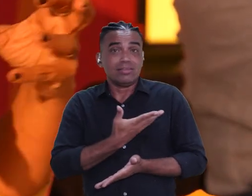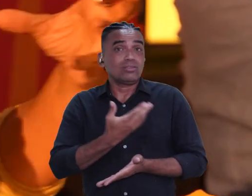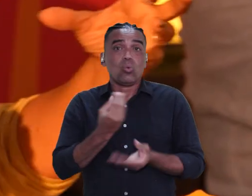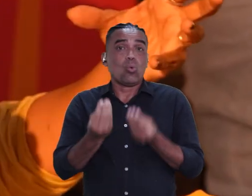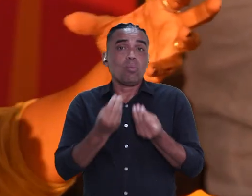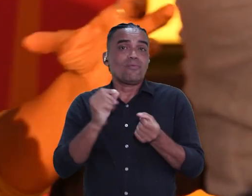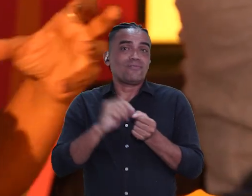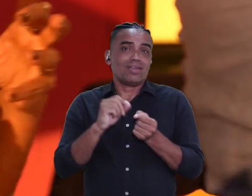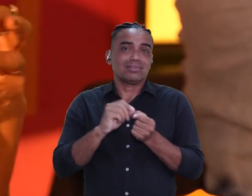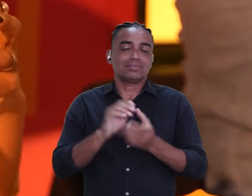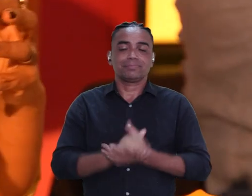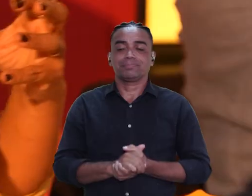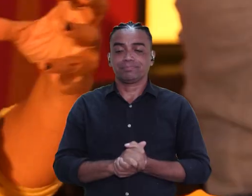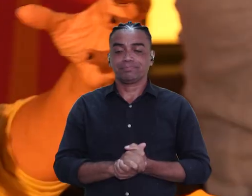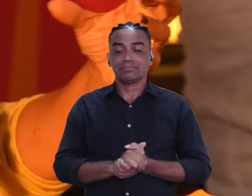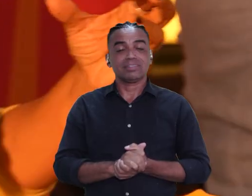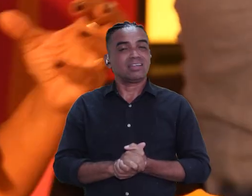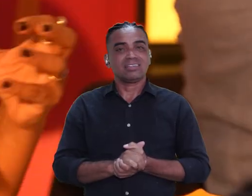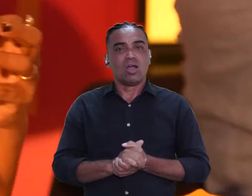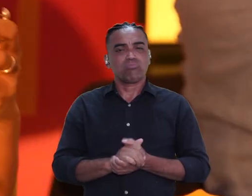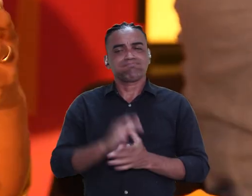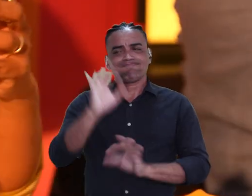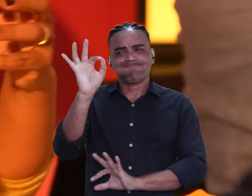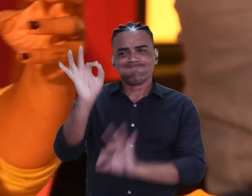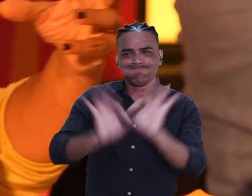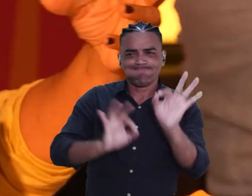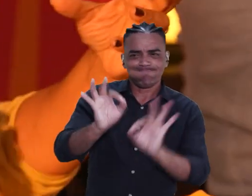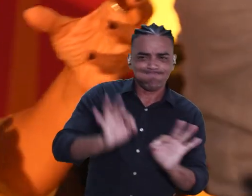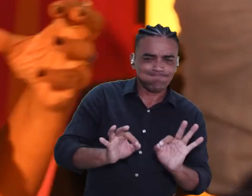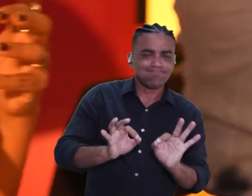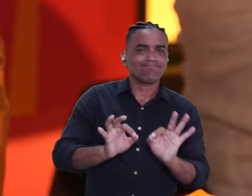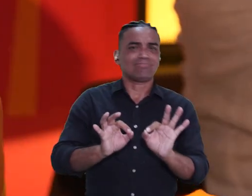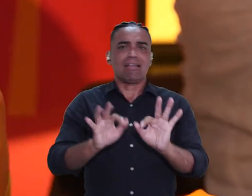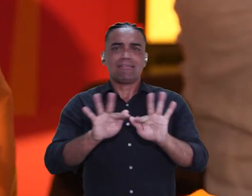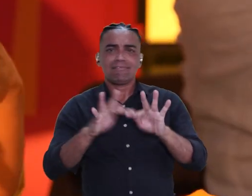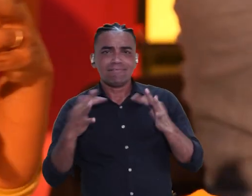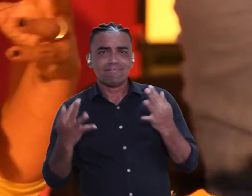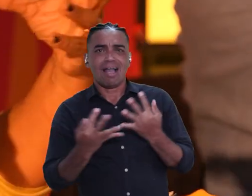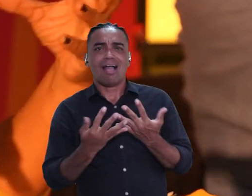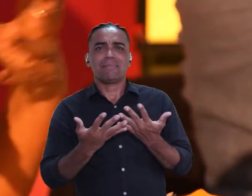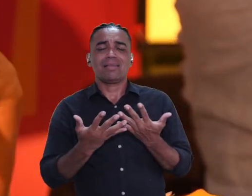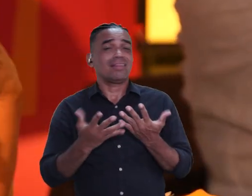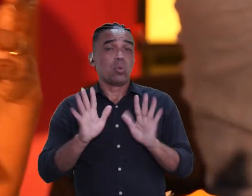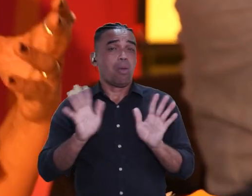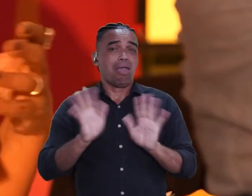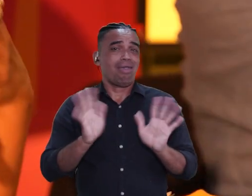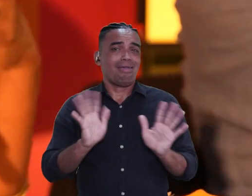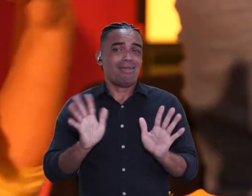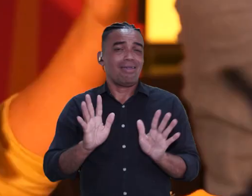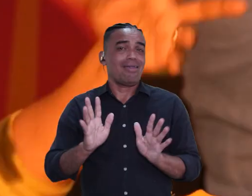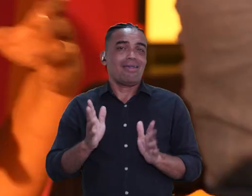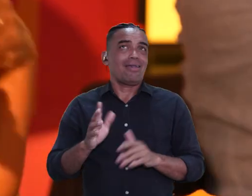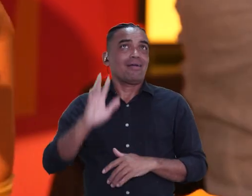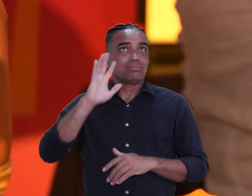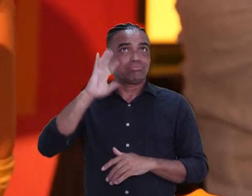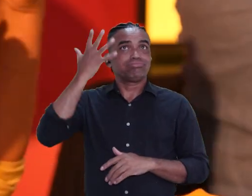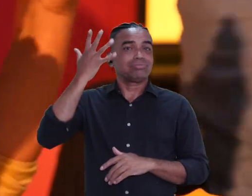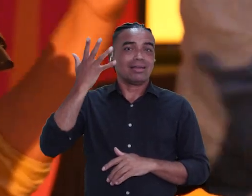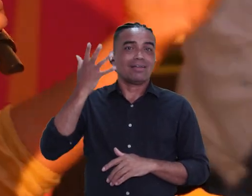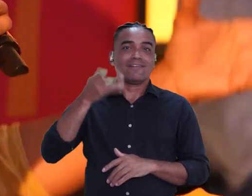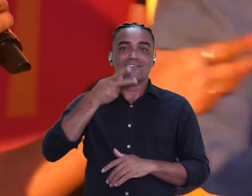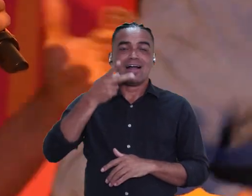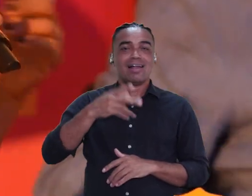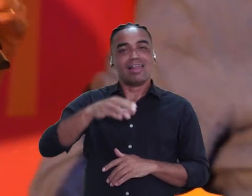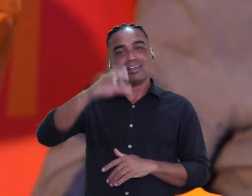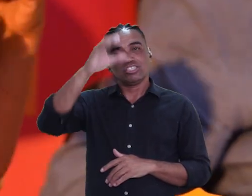né? Buscando arranjos parentescos. Não é muito por acaso que a gente chama as pessoas